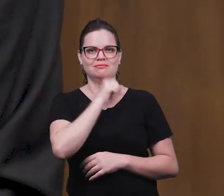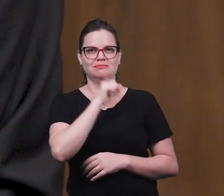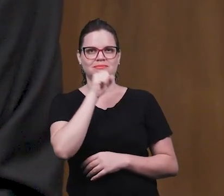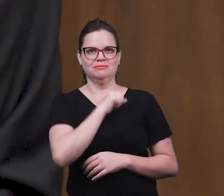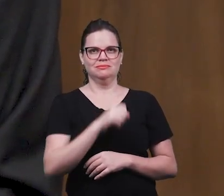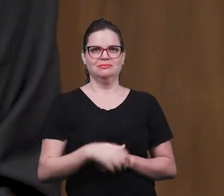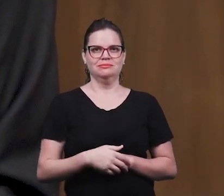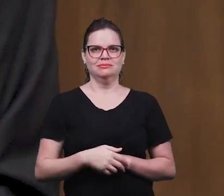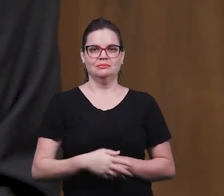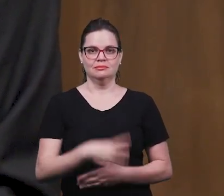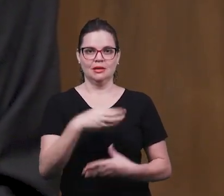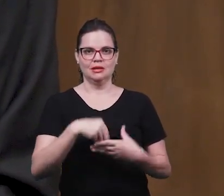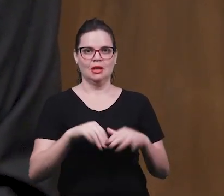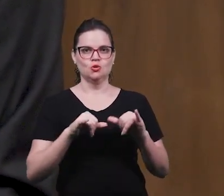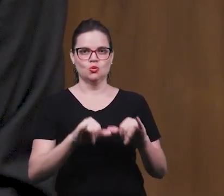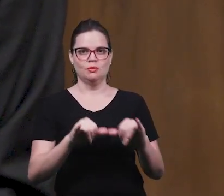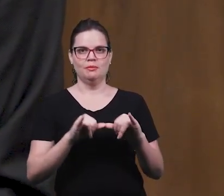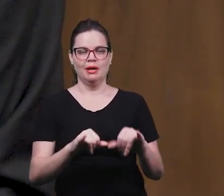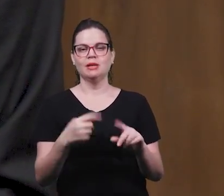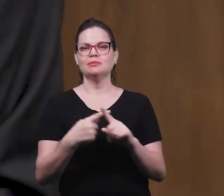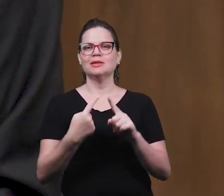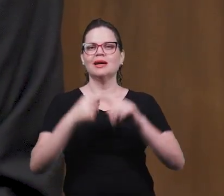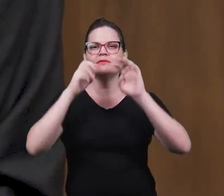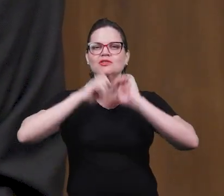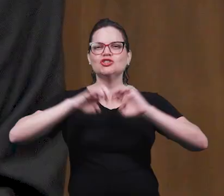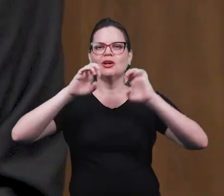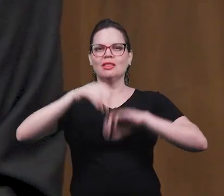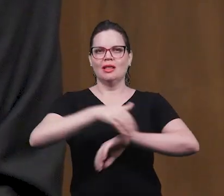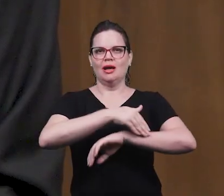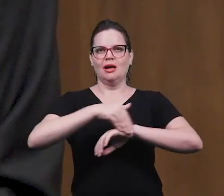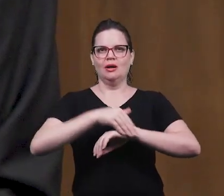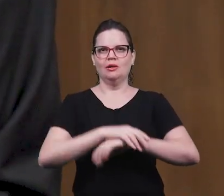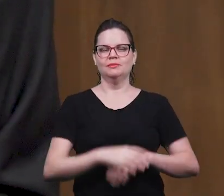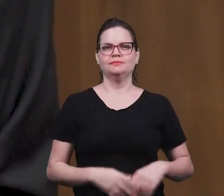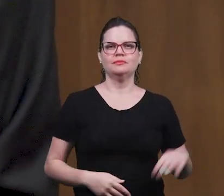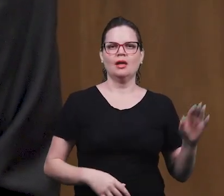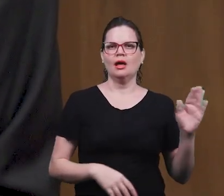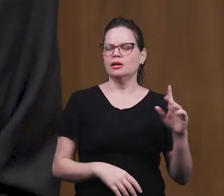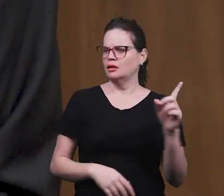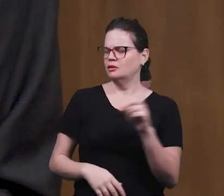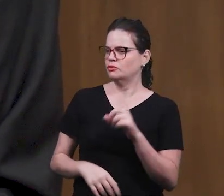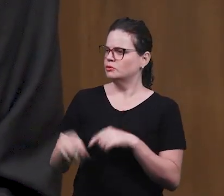dentro do mercado, a gente estava fazendo uma evangelização. Ele falou, vocês são da